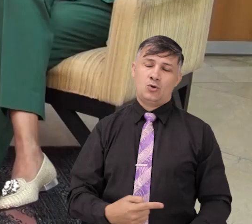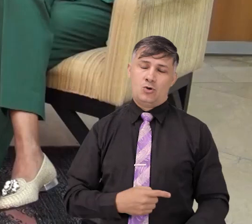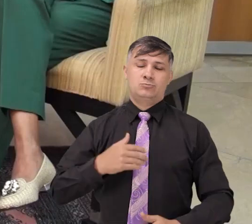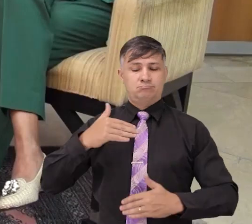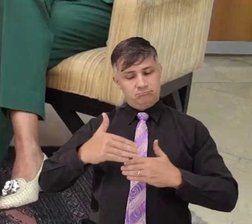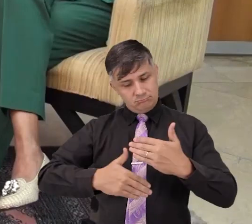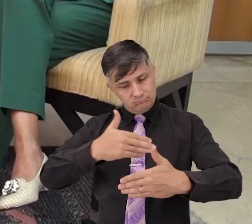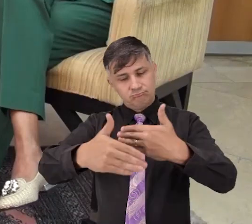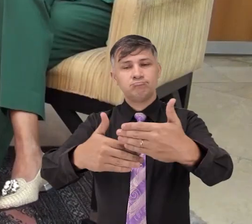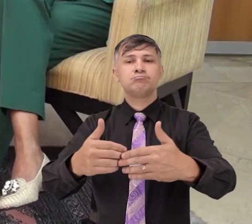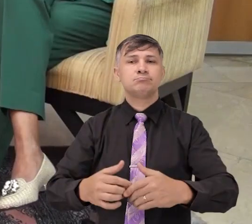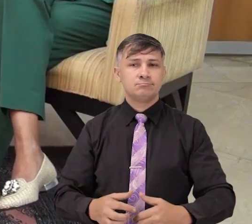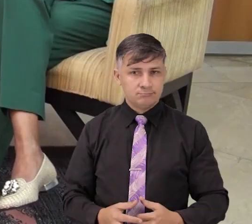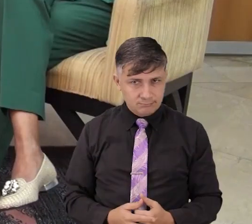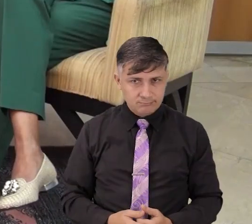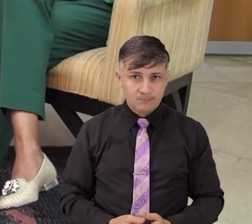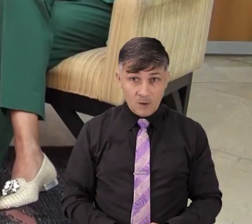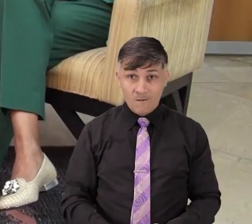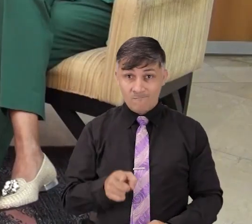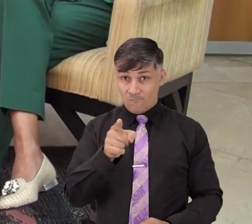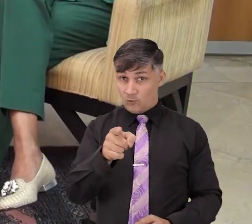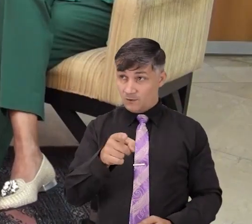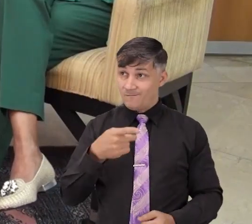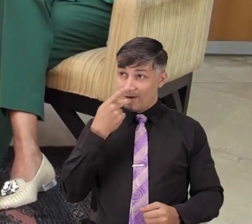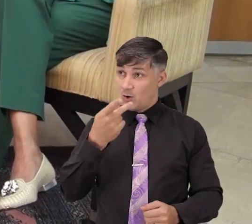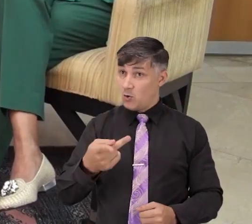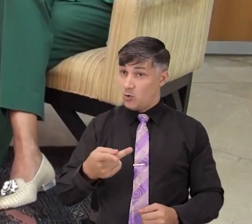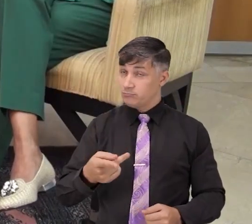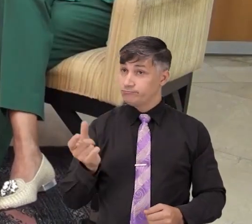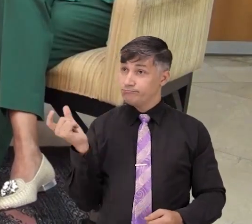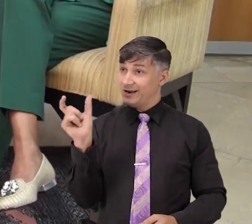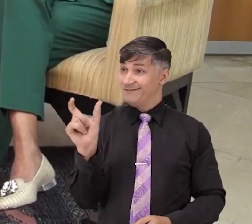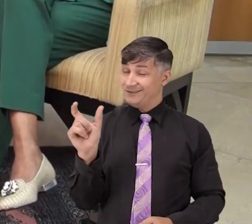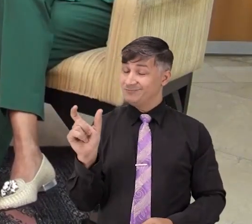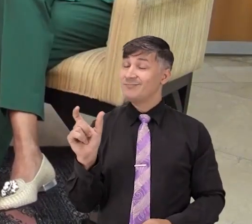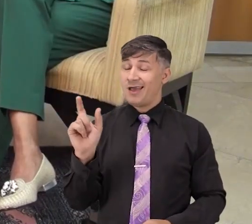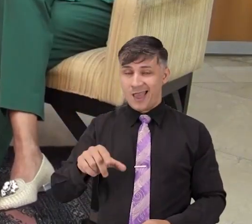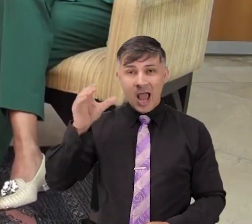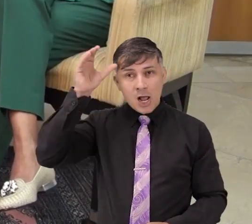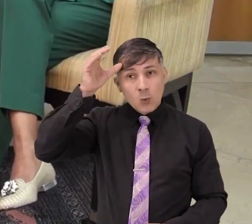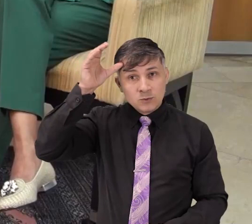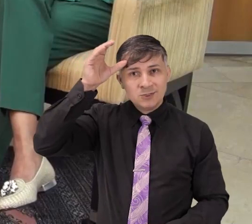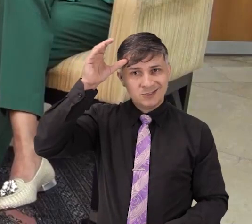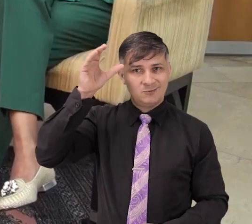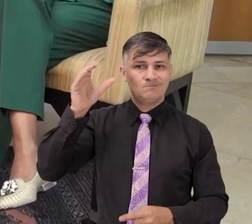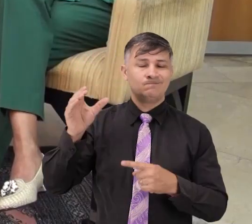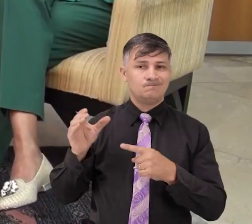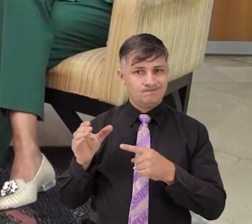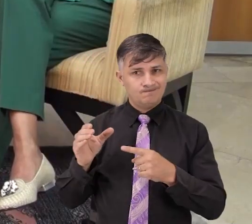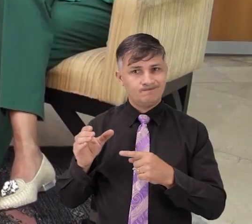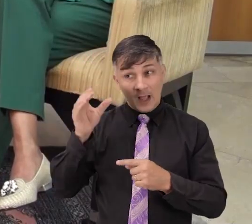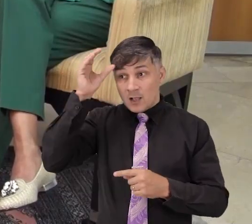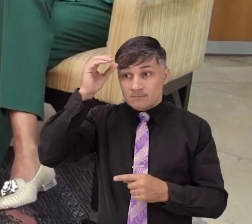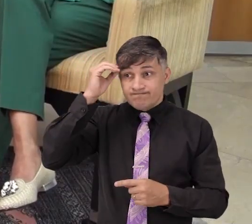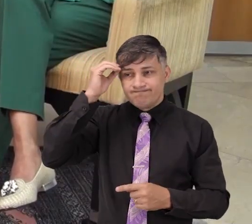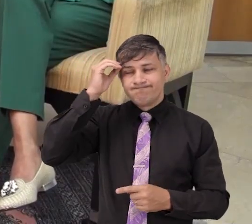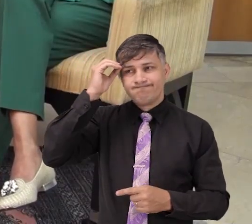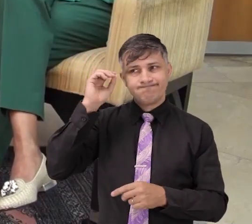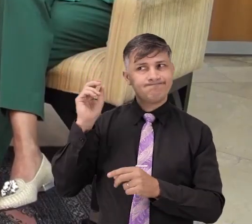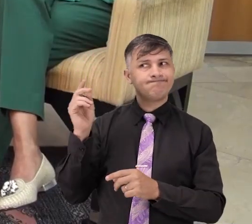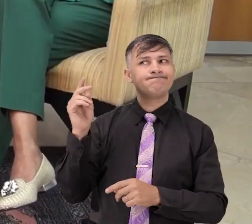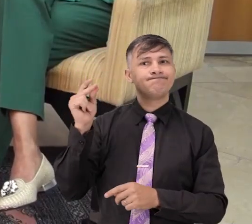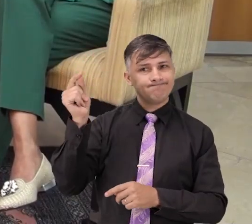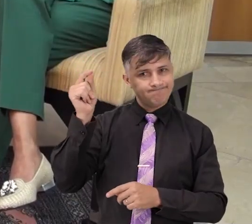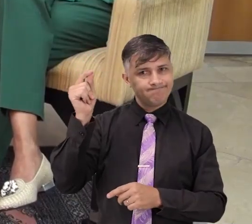caminhando. Né? Você falou a palavrinha-chave, conscientização, e desta